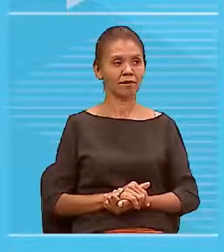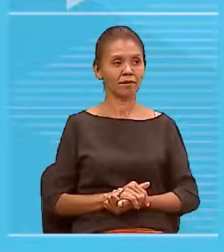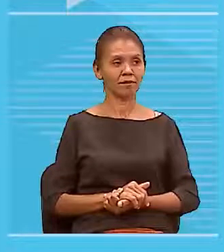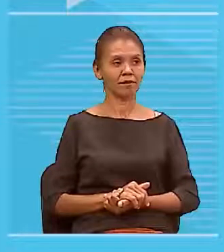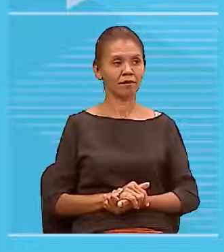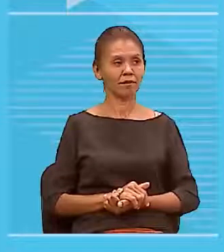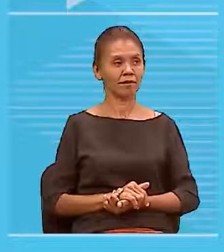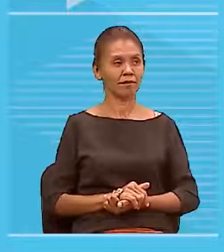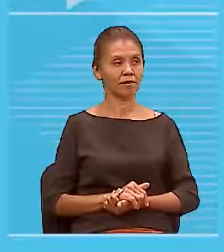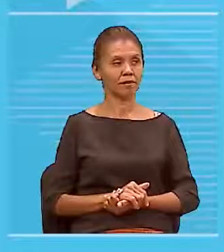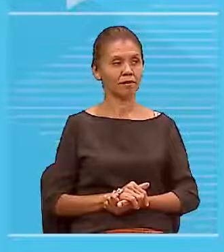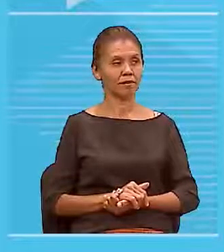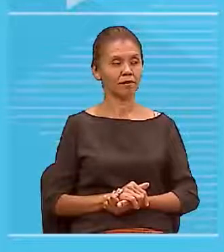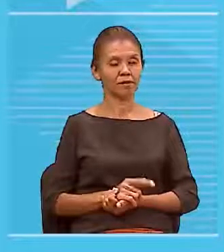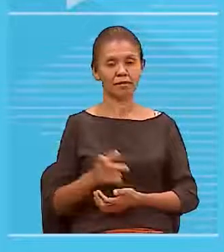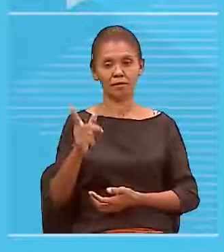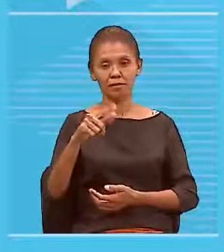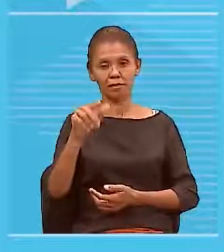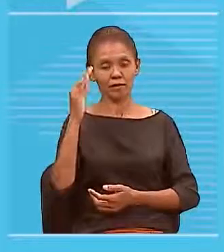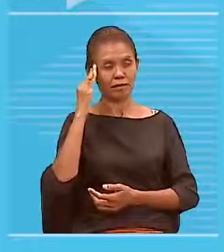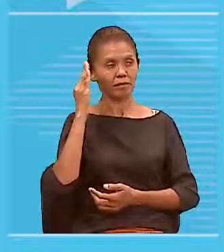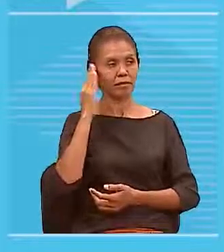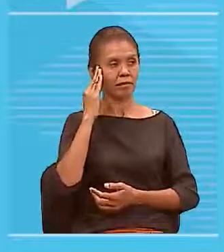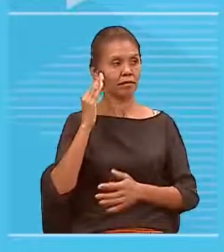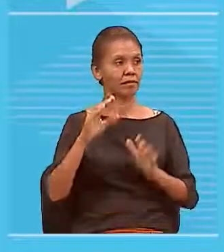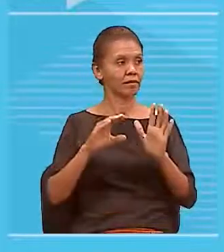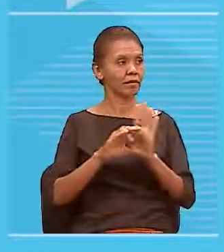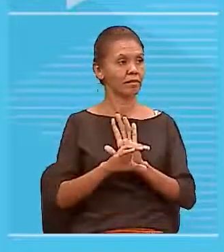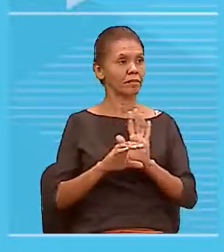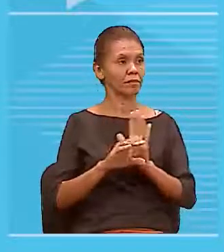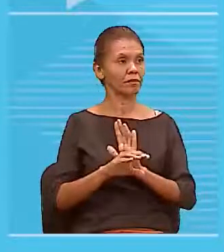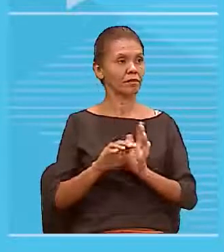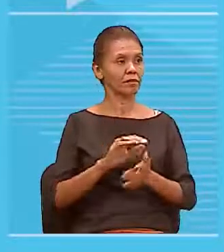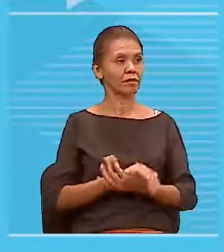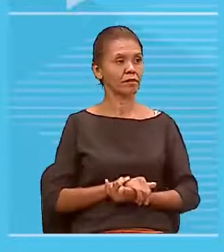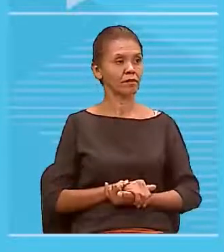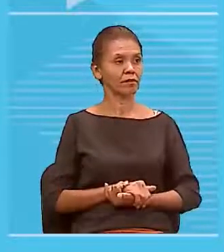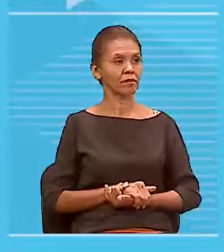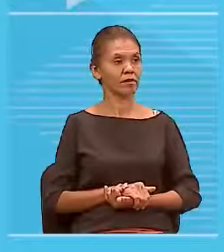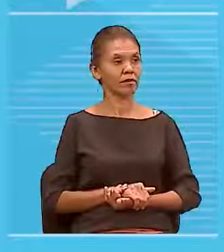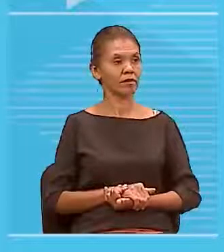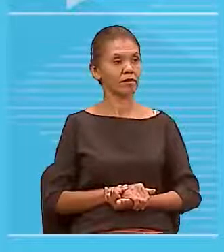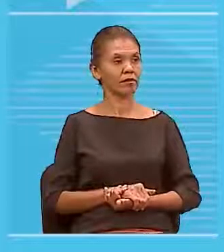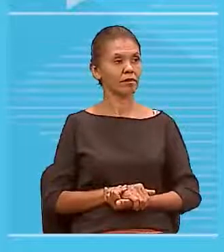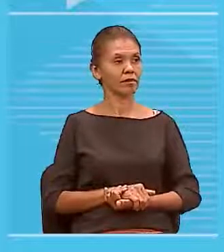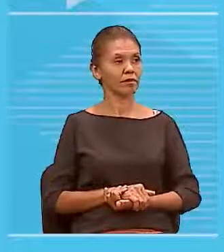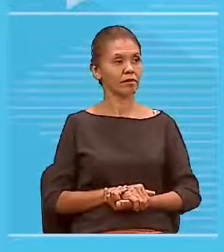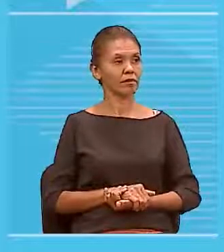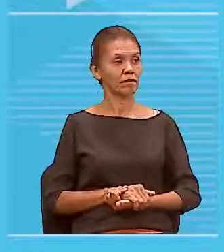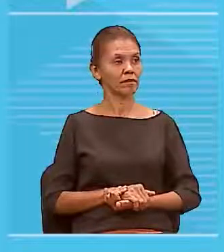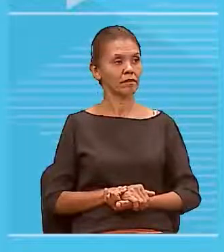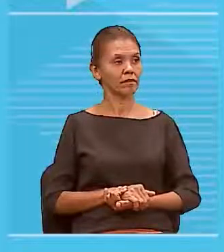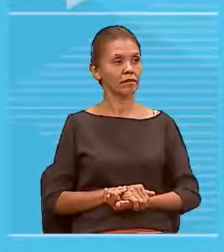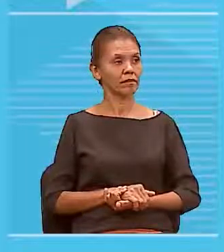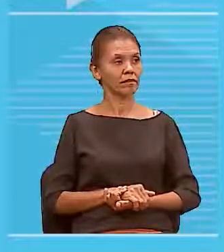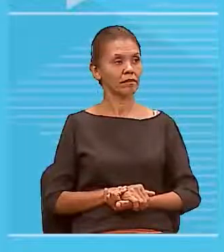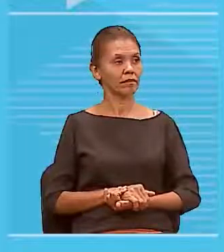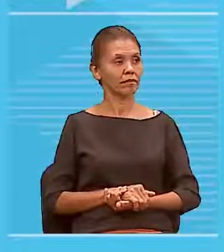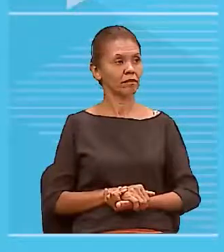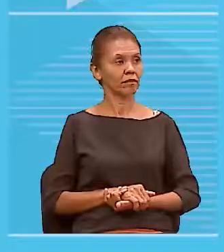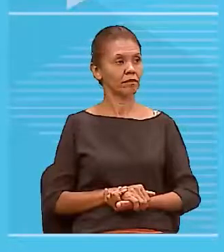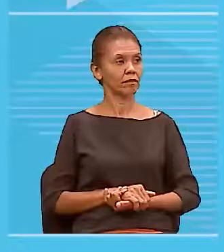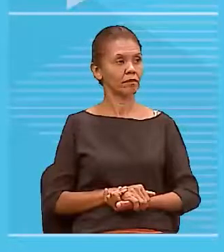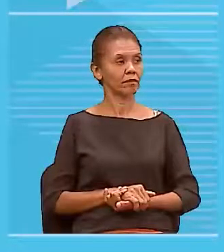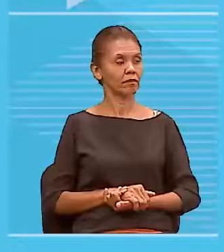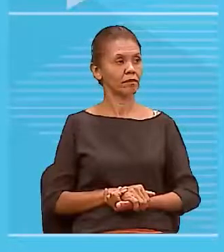gostam. Então, só para a gente entender esses conceitos, né? Esse azul ficou muito escuro aqui nos fatores abióticos. Para não ficar ruim